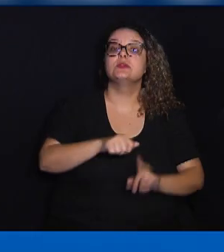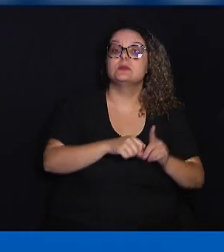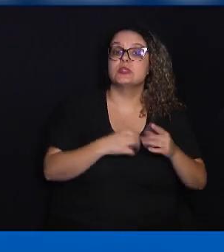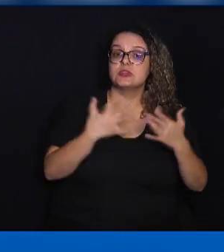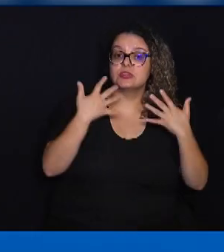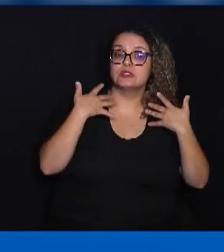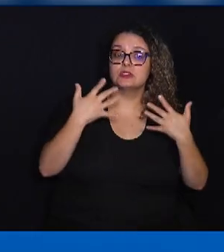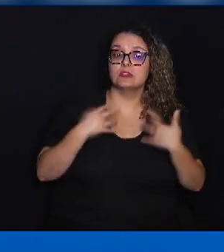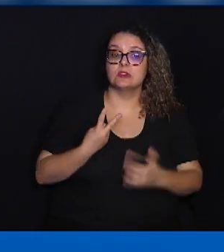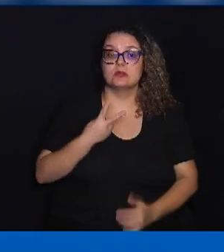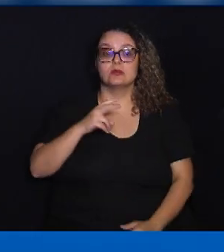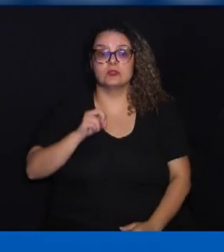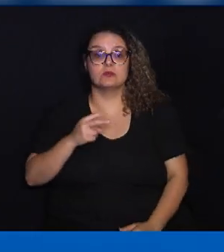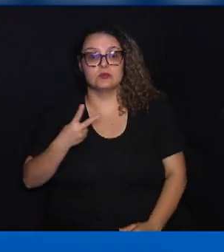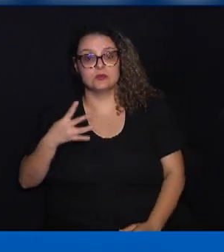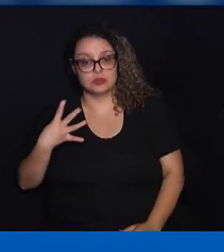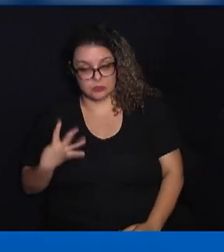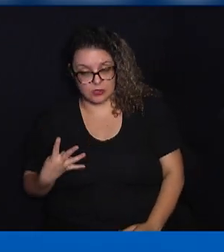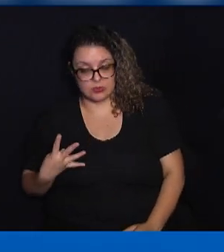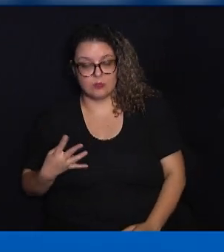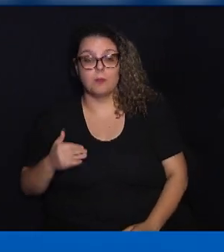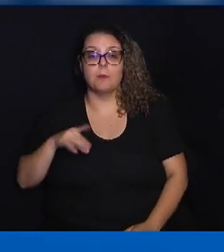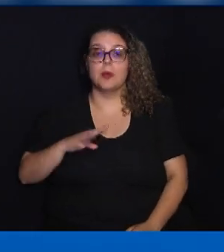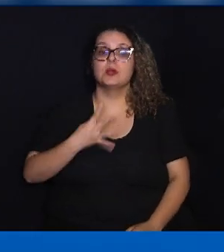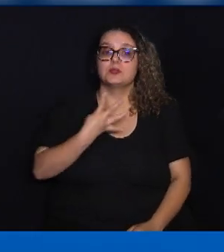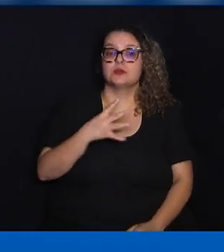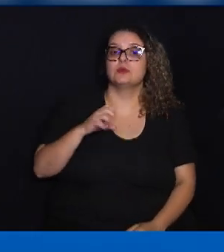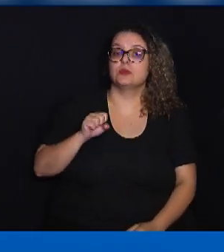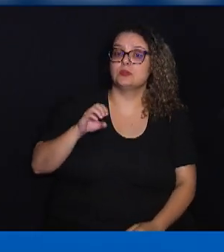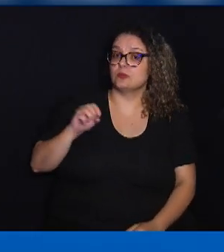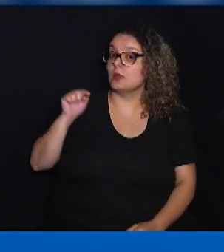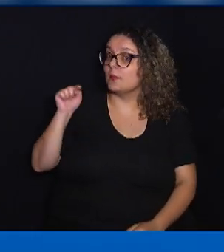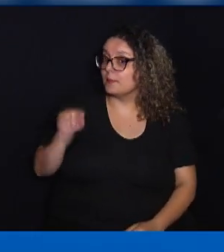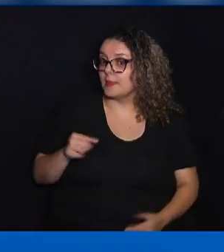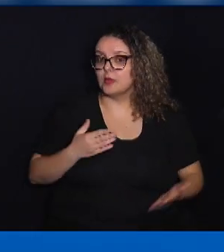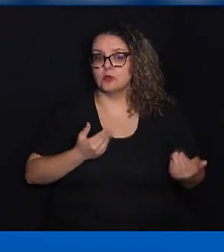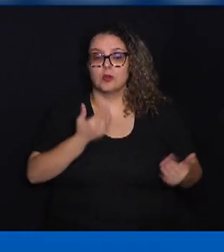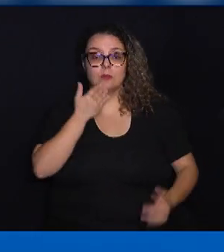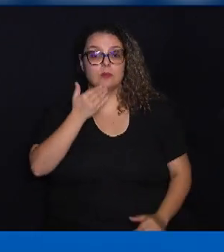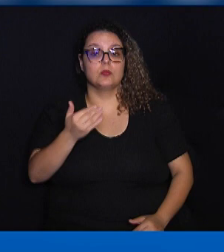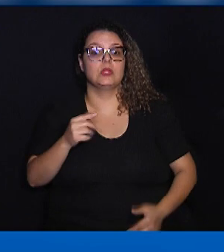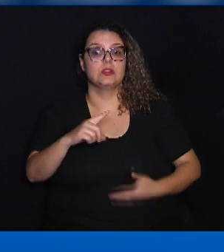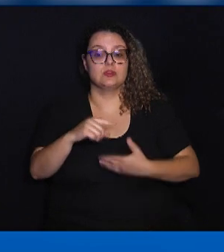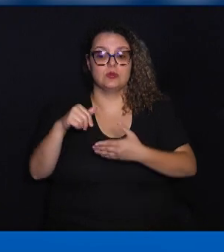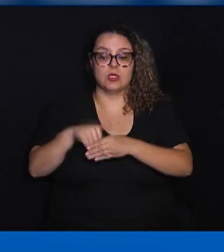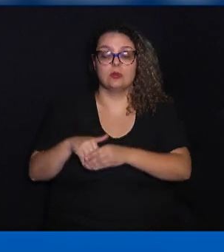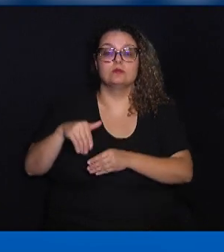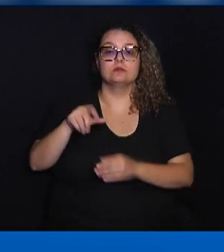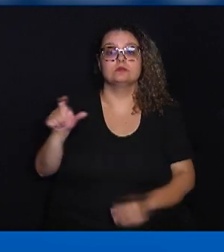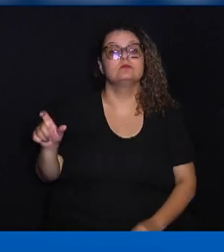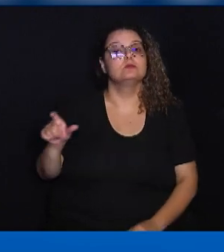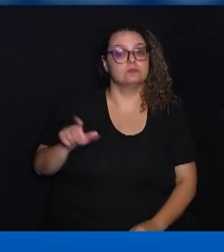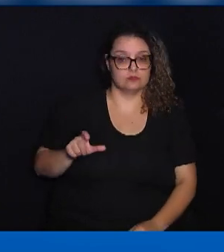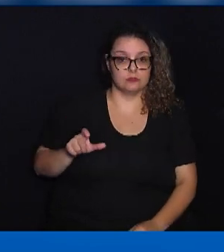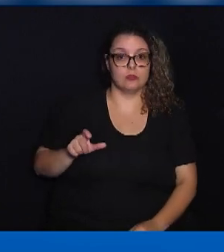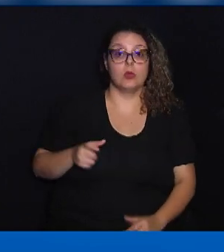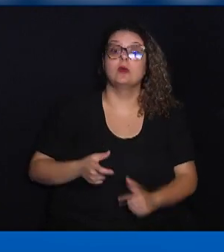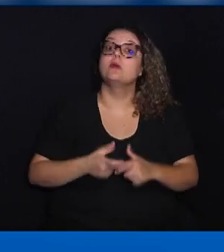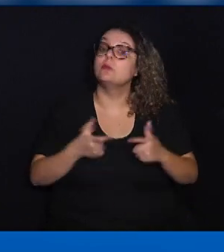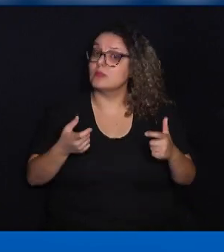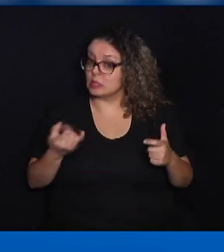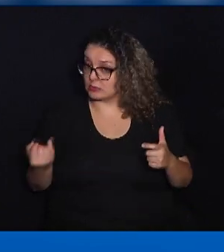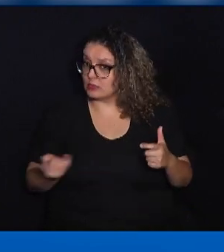de 2024, foram mais de 480 mil jovens que solicitaram o título de eleitor. O aumento é